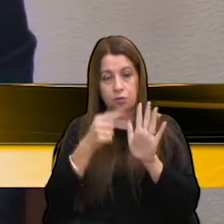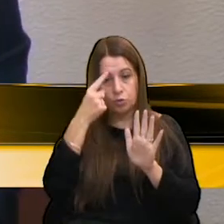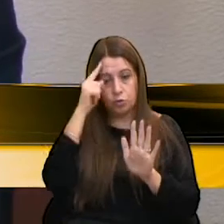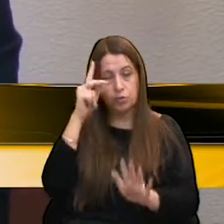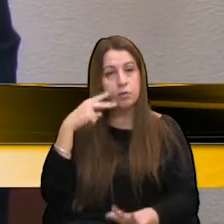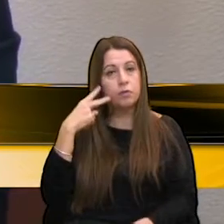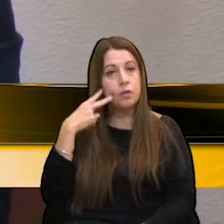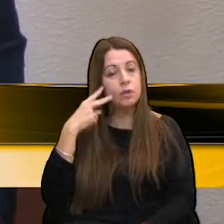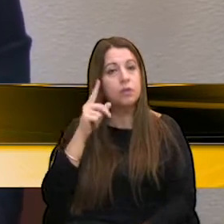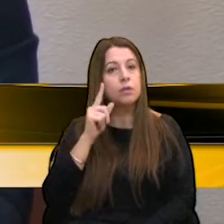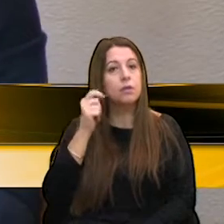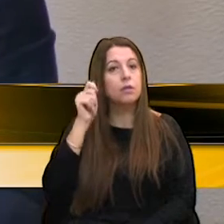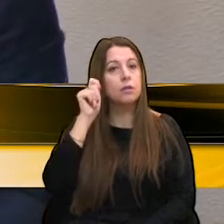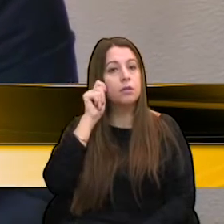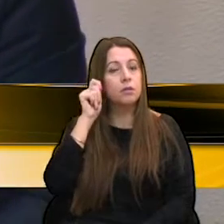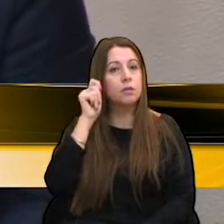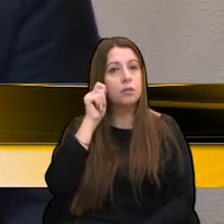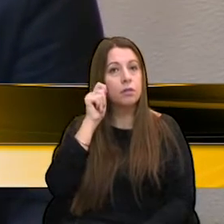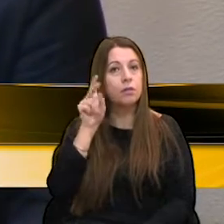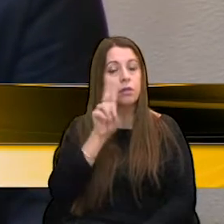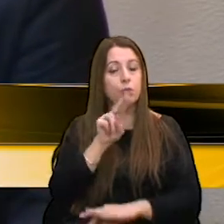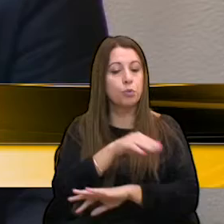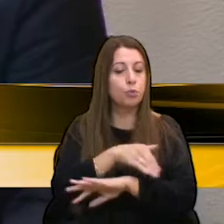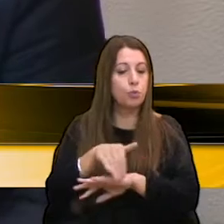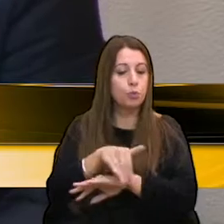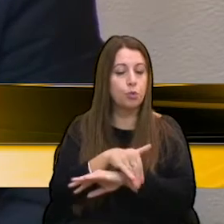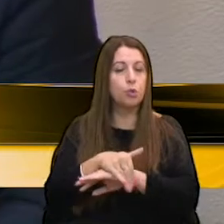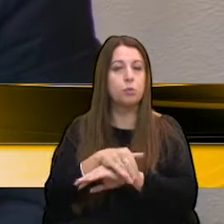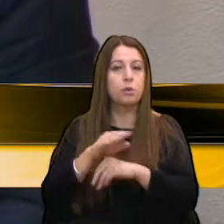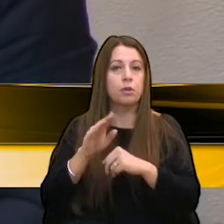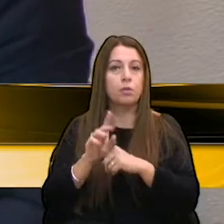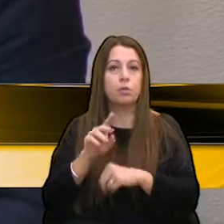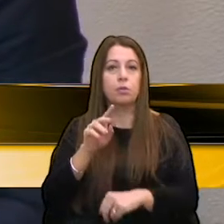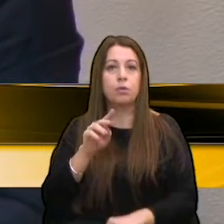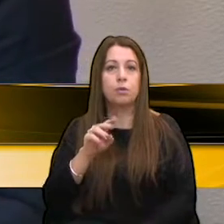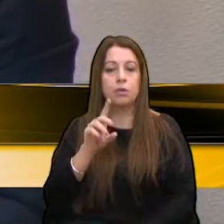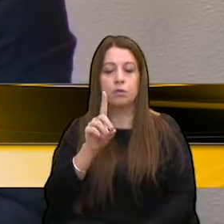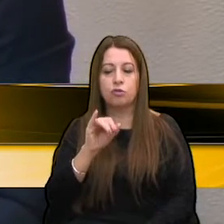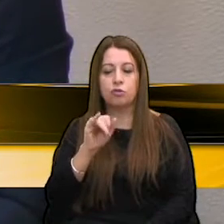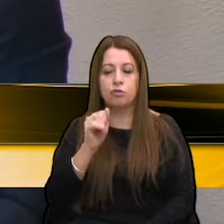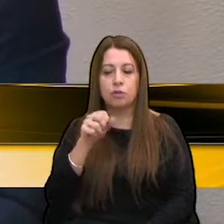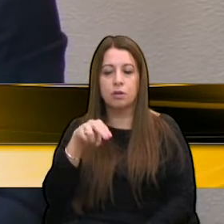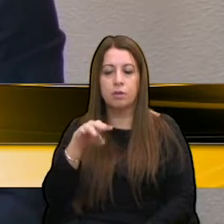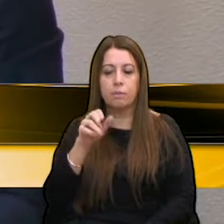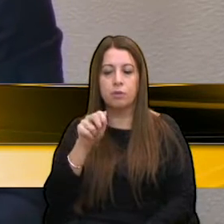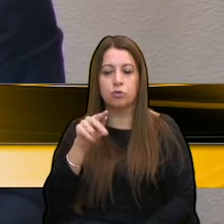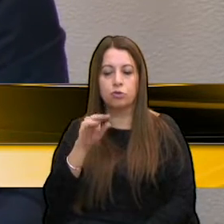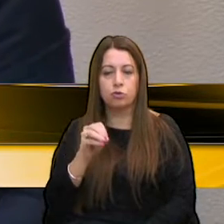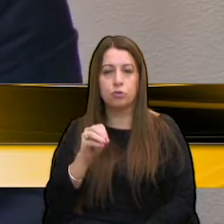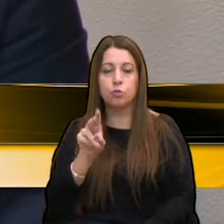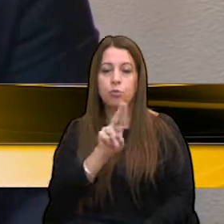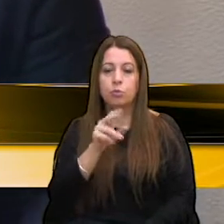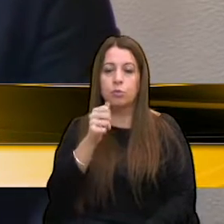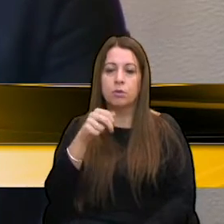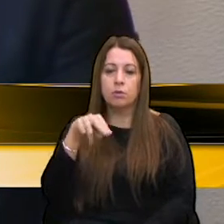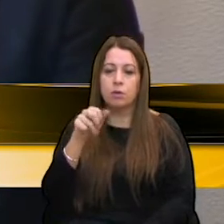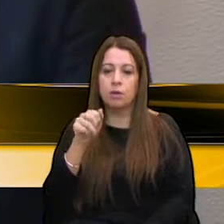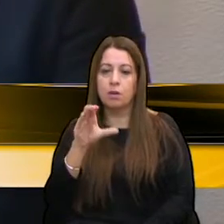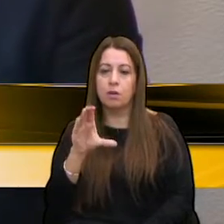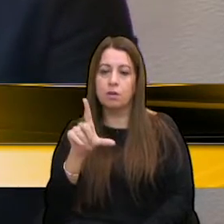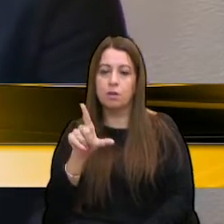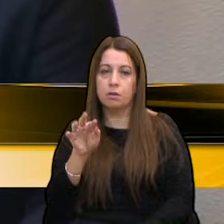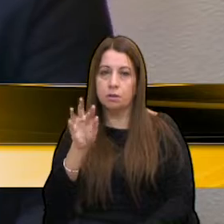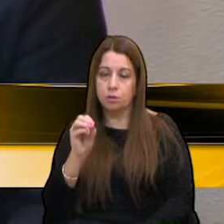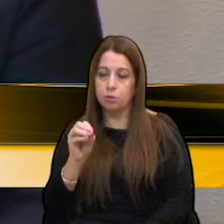autoria do vereador Adelino Teles, que denomina via pública municipal do bairro Diamantino com o nome de rua Anacleto